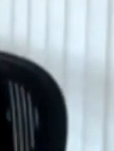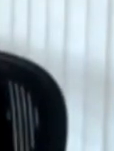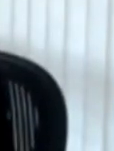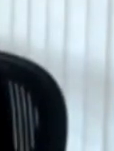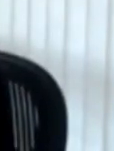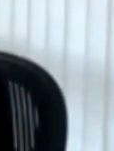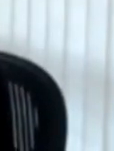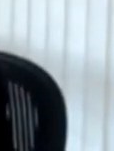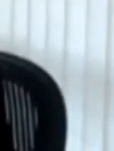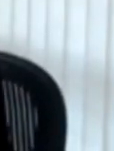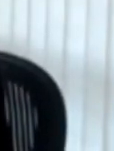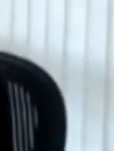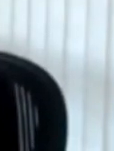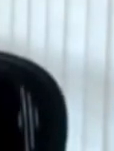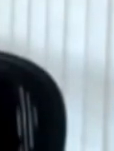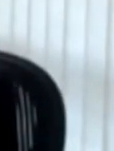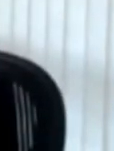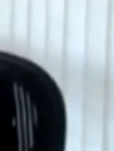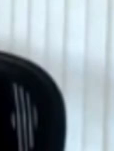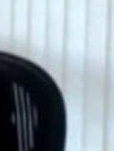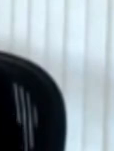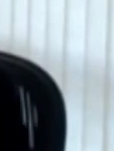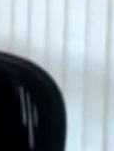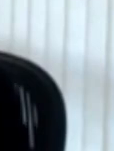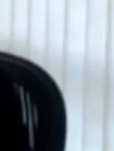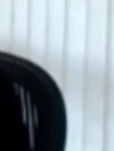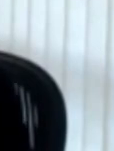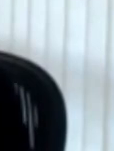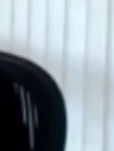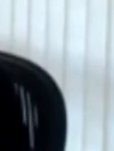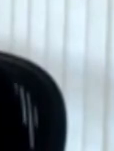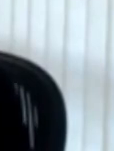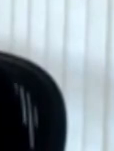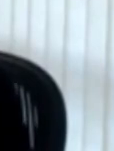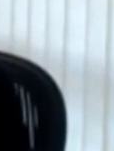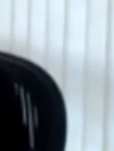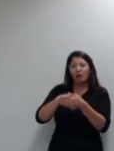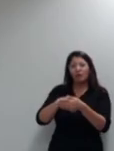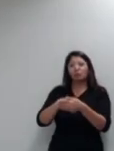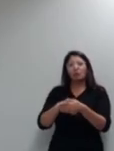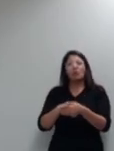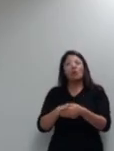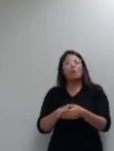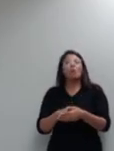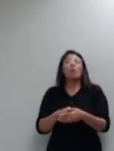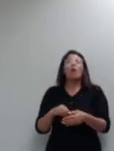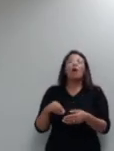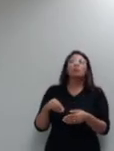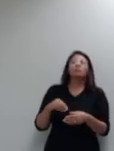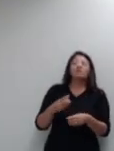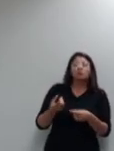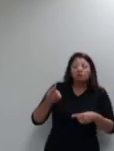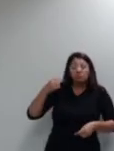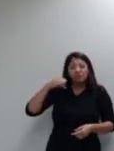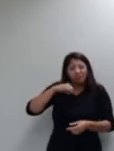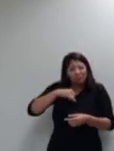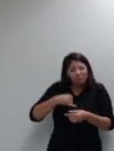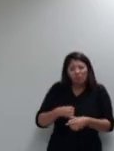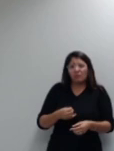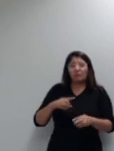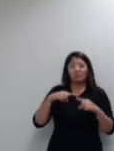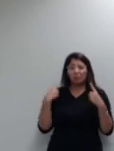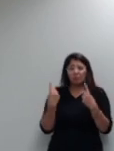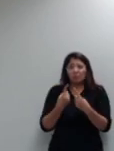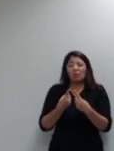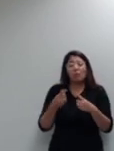STJ considerava não haver nulidade na hipótese em que o juiz, de ofício, sem prévia provocação, converte a prisão